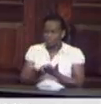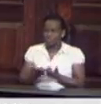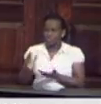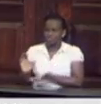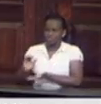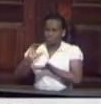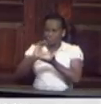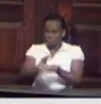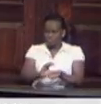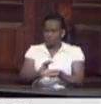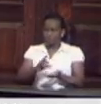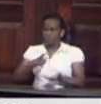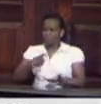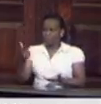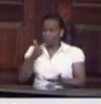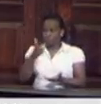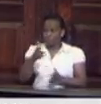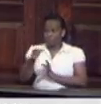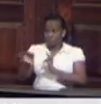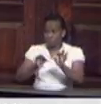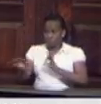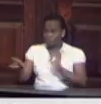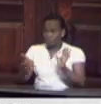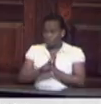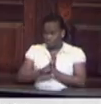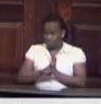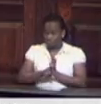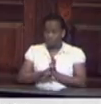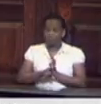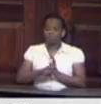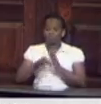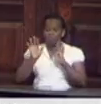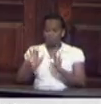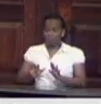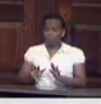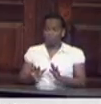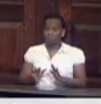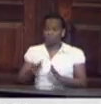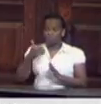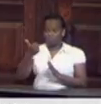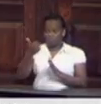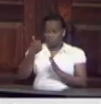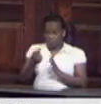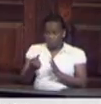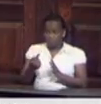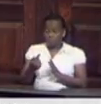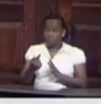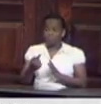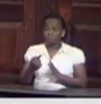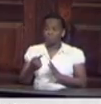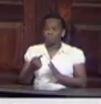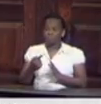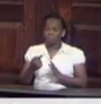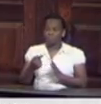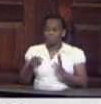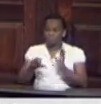com 22 projetos de lei, sendo 17